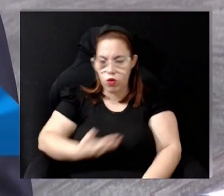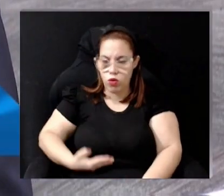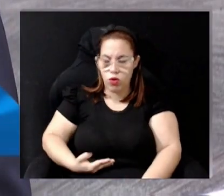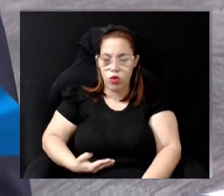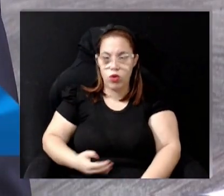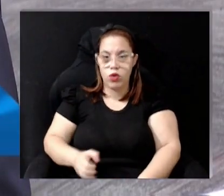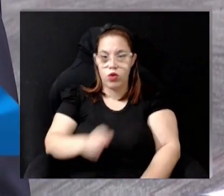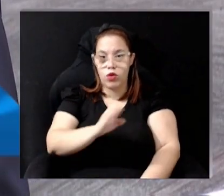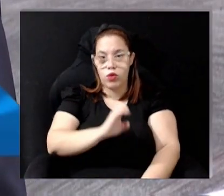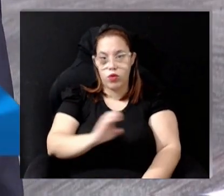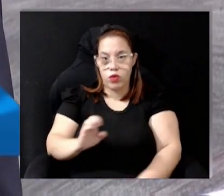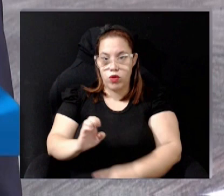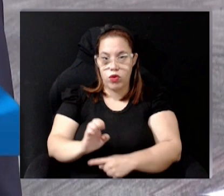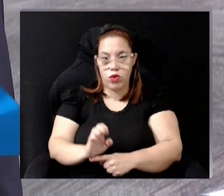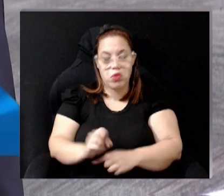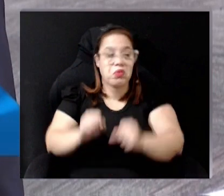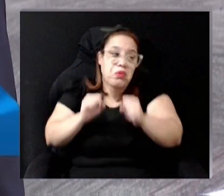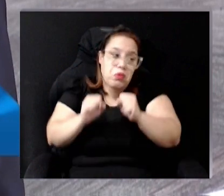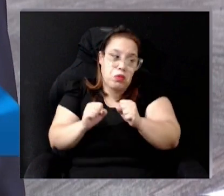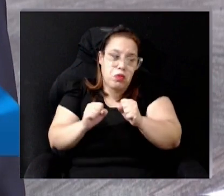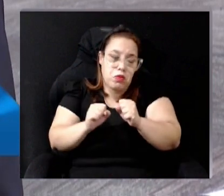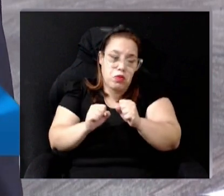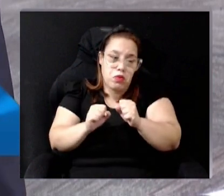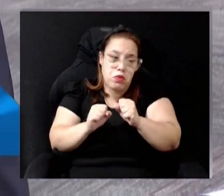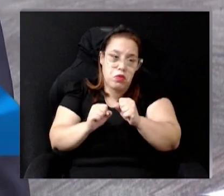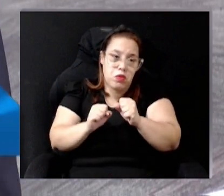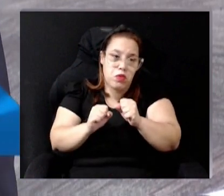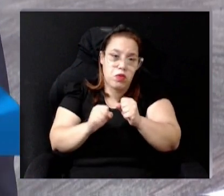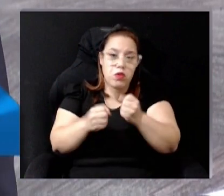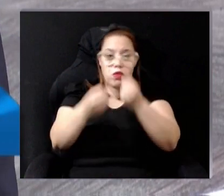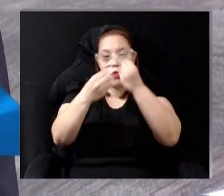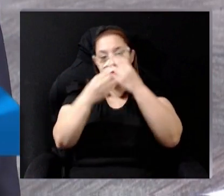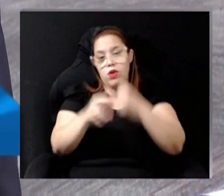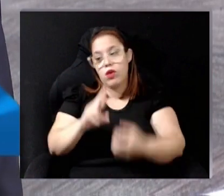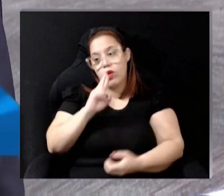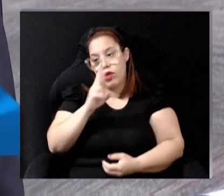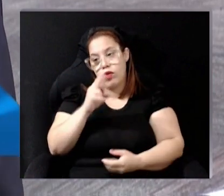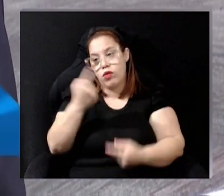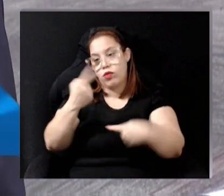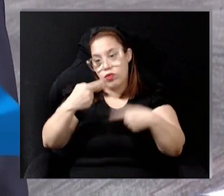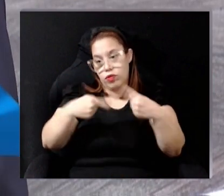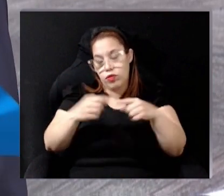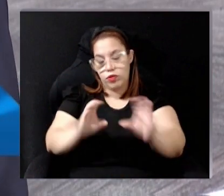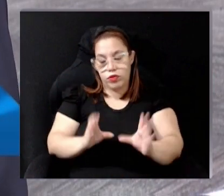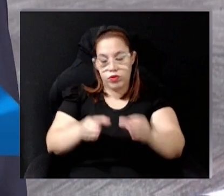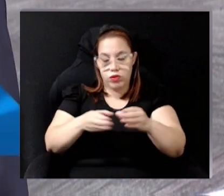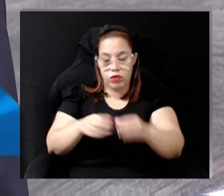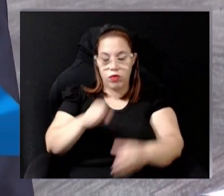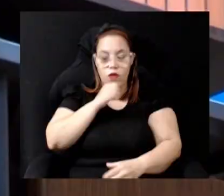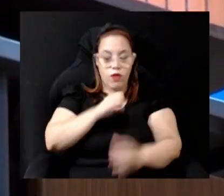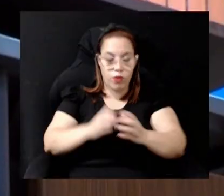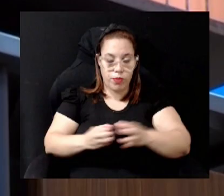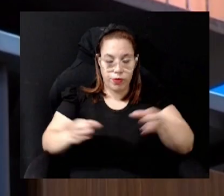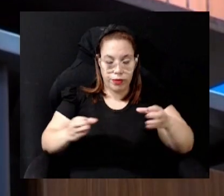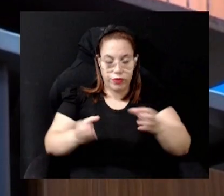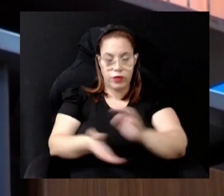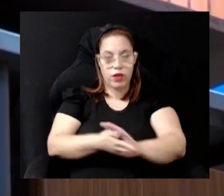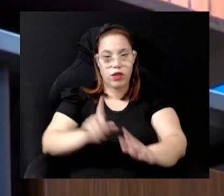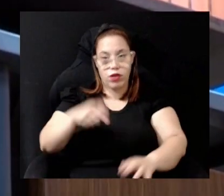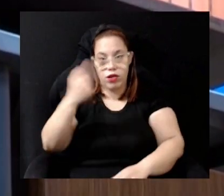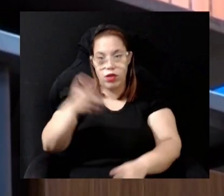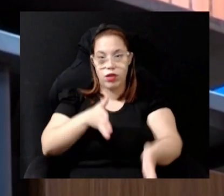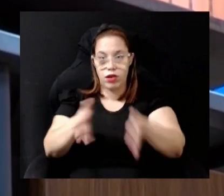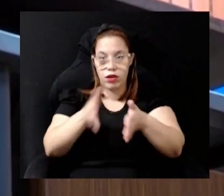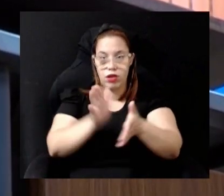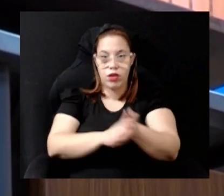que a gente possa, tendo essas respostas, discutir com o coletivo dos idosos e dar os próximos passos. Cecílio